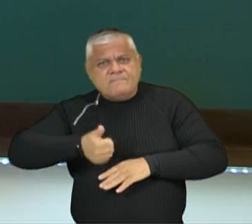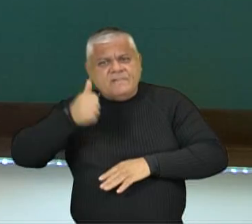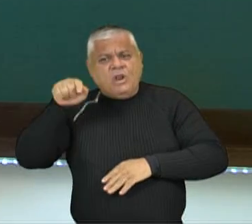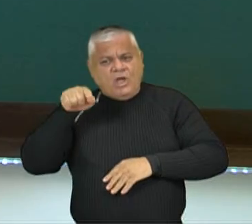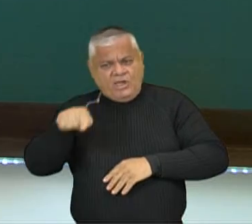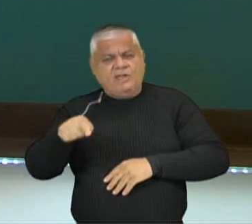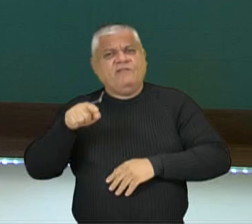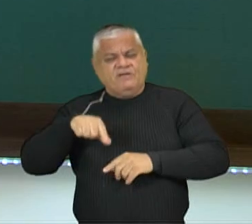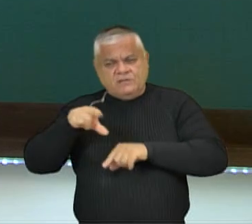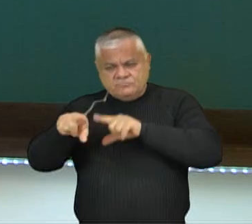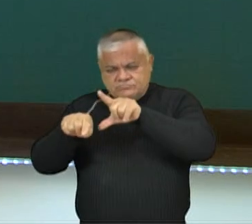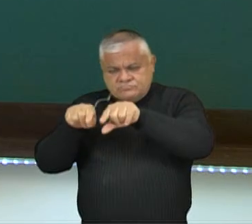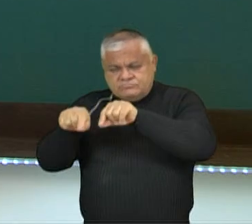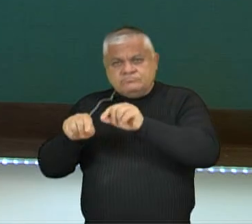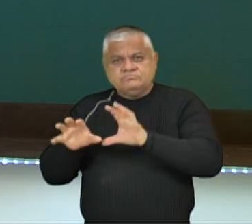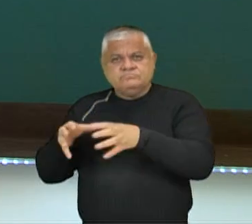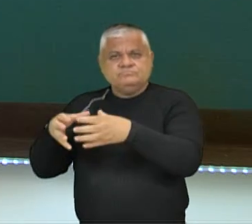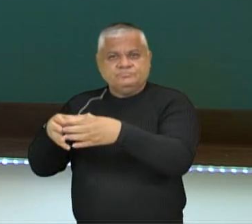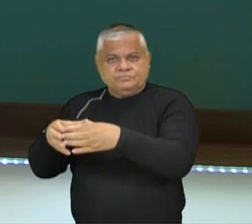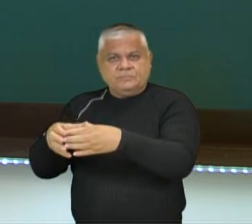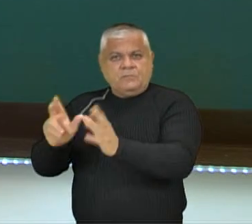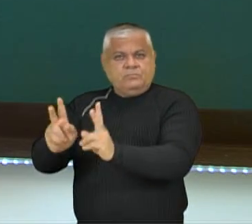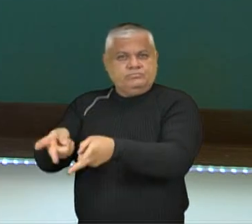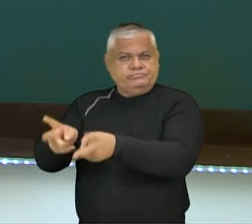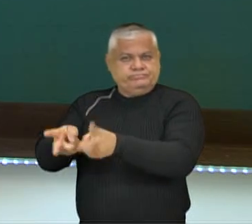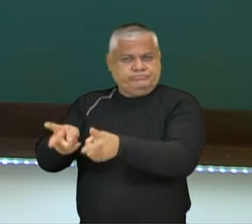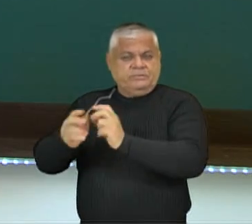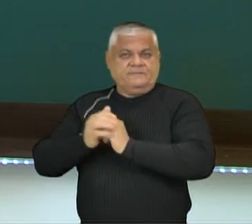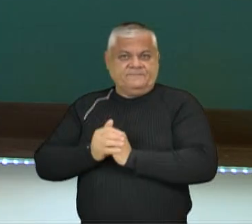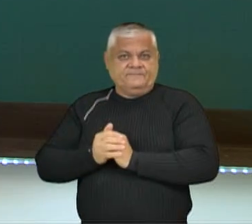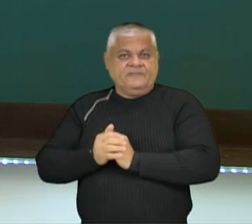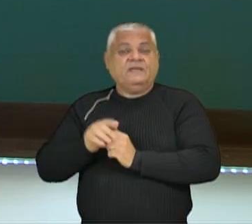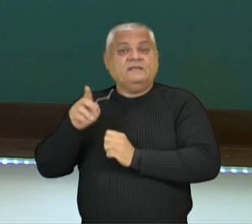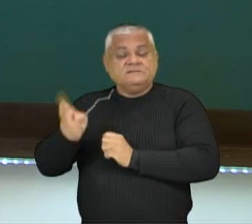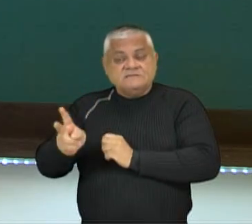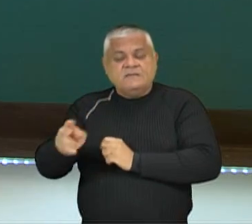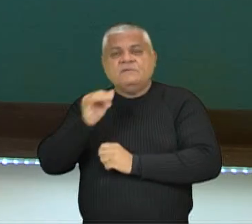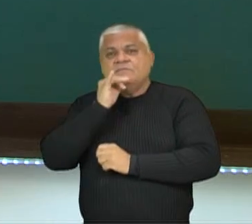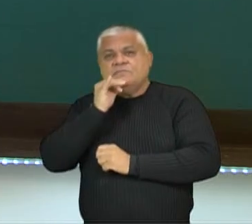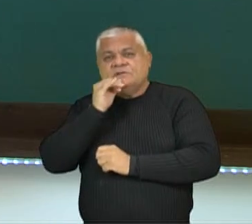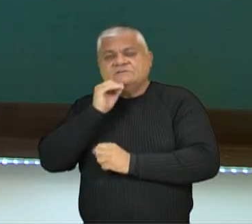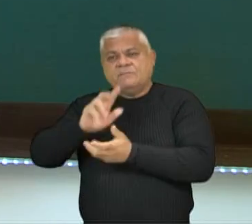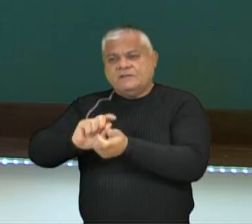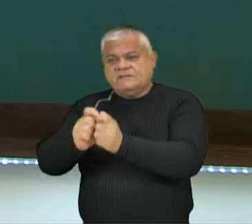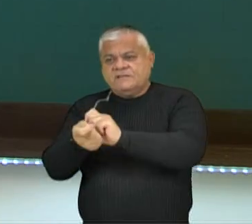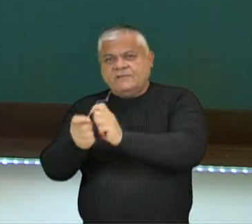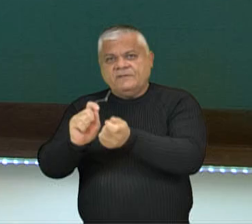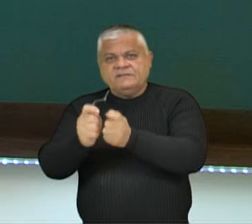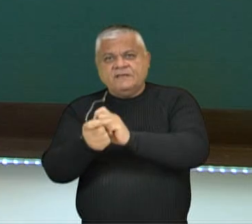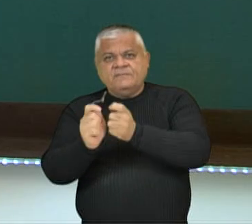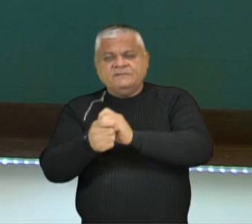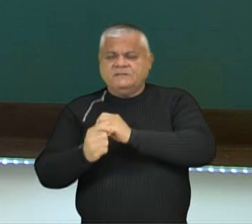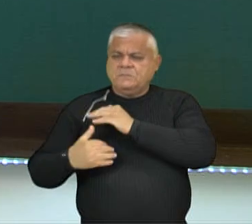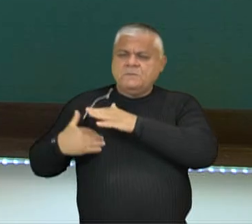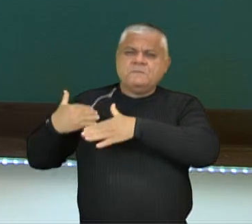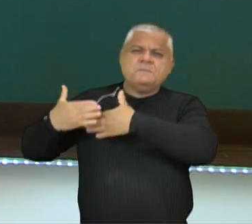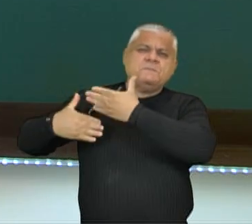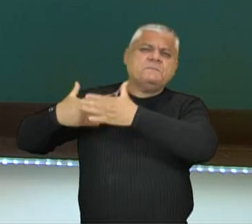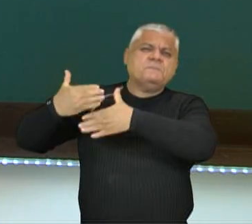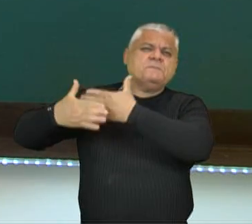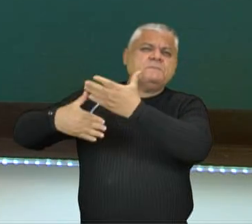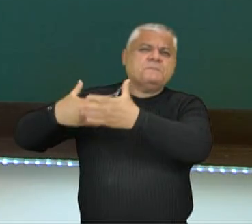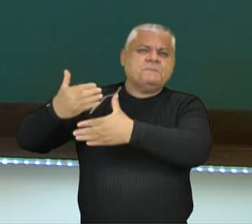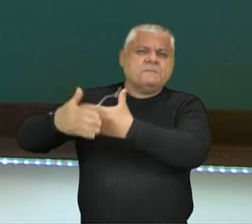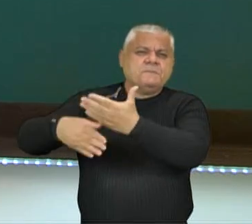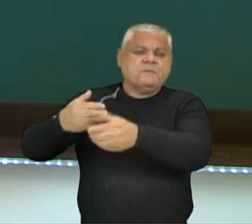vão ser selecionados e vão permanecer, né, trazendo essa adaptação ao longo das gerações e levando a